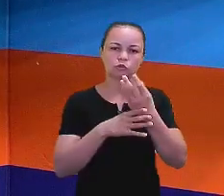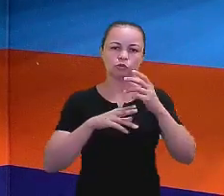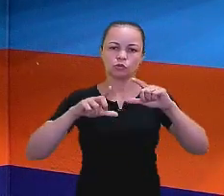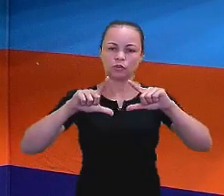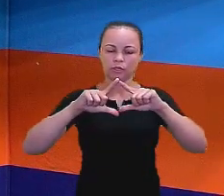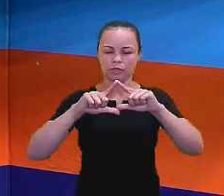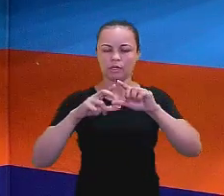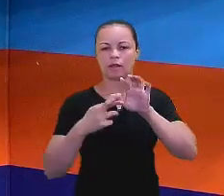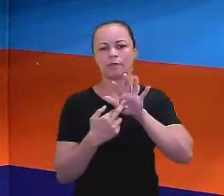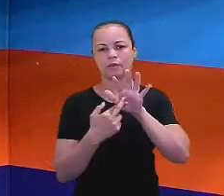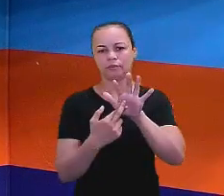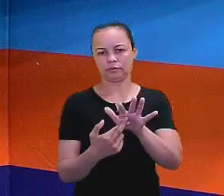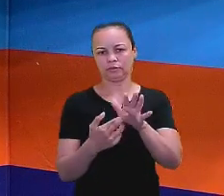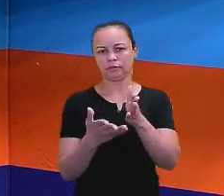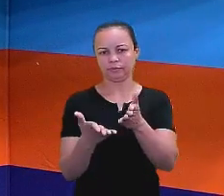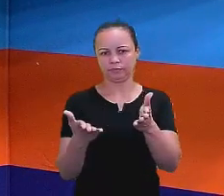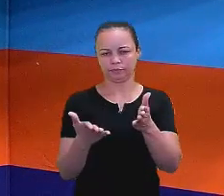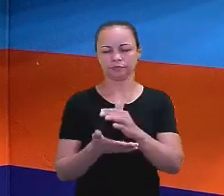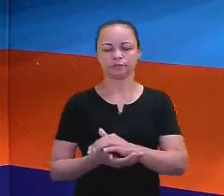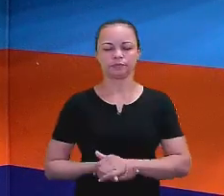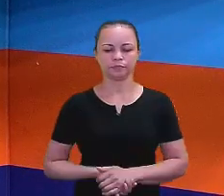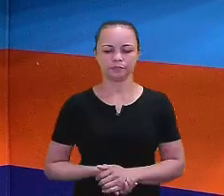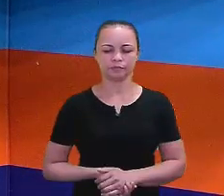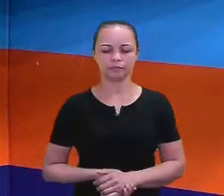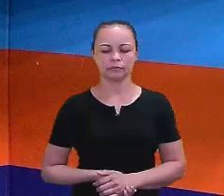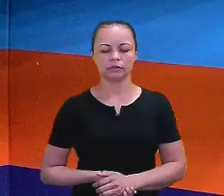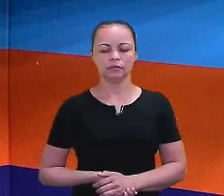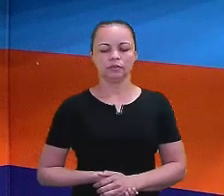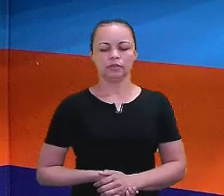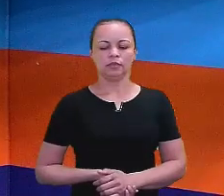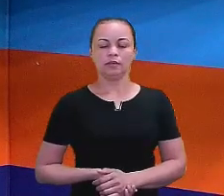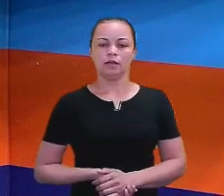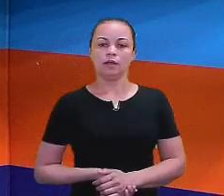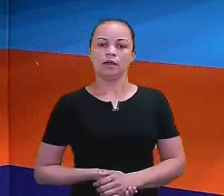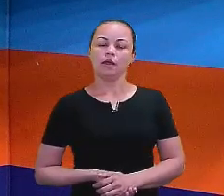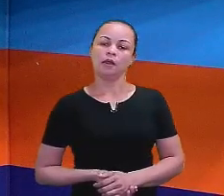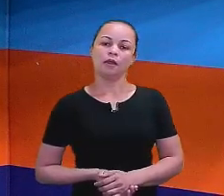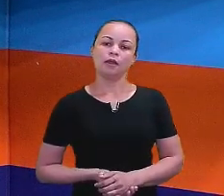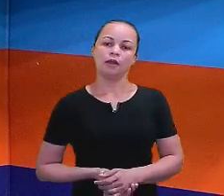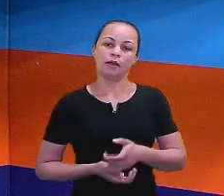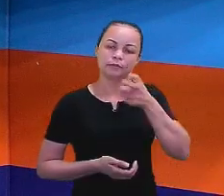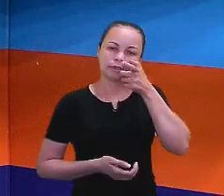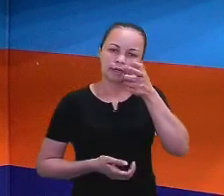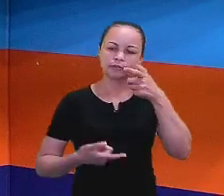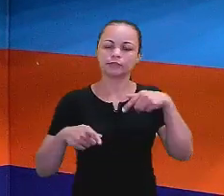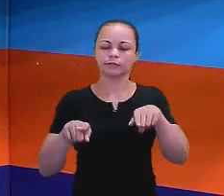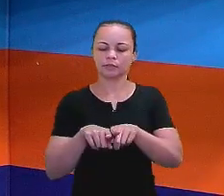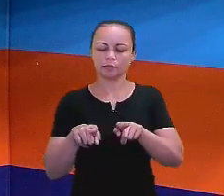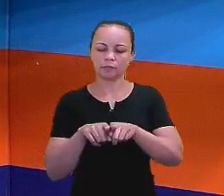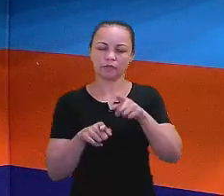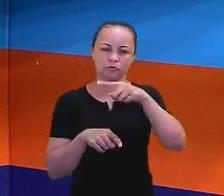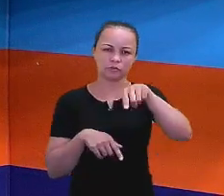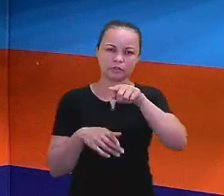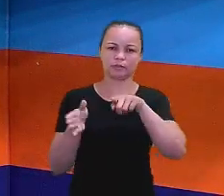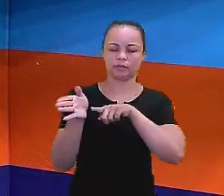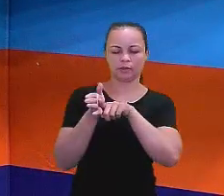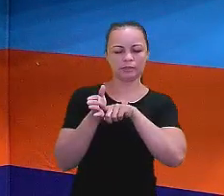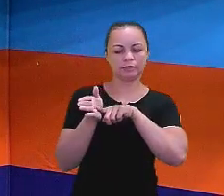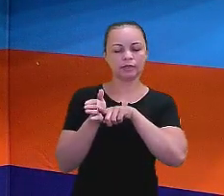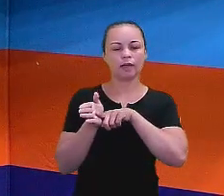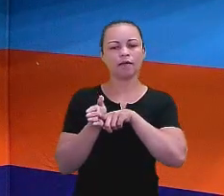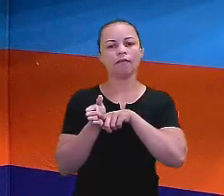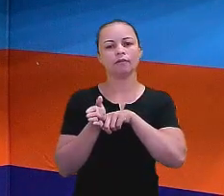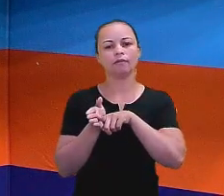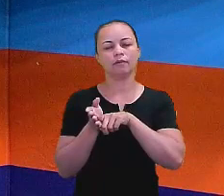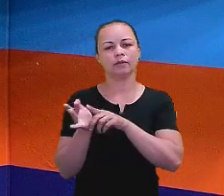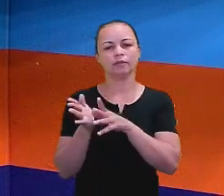essa representação que eu trouxe para vocês, tá? E aí é interessante que vocês podem analisar que